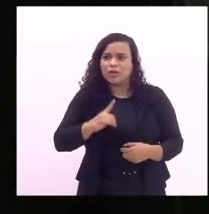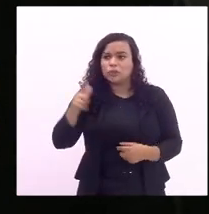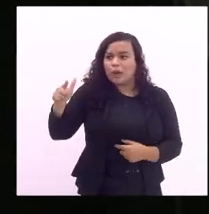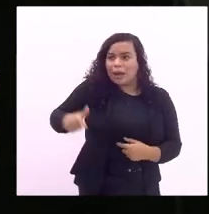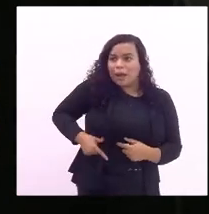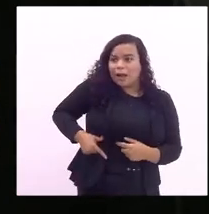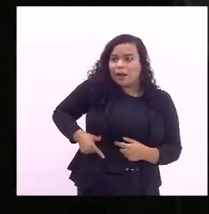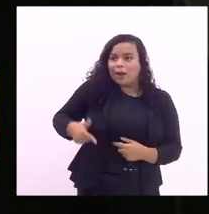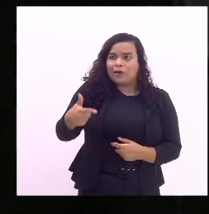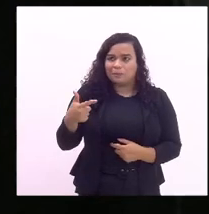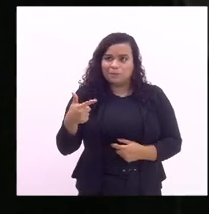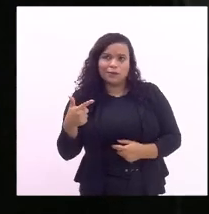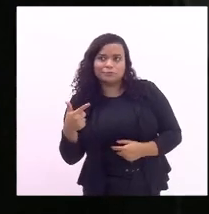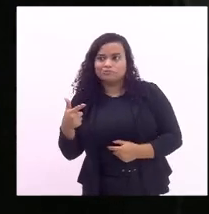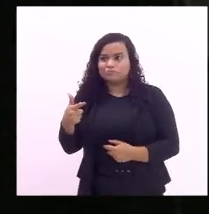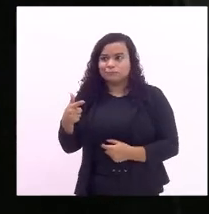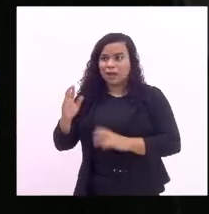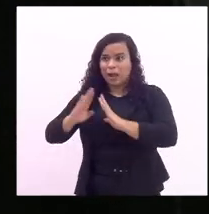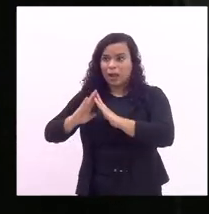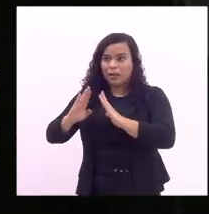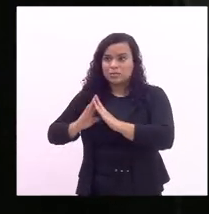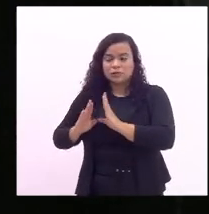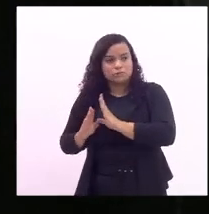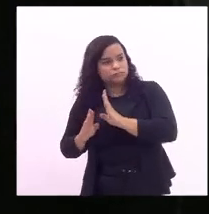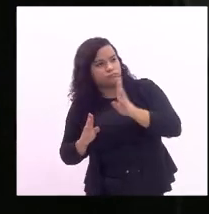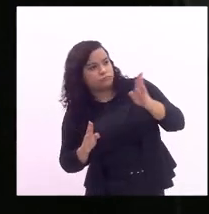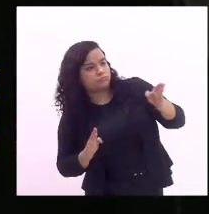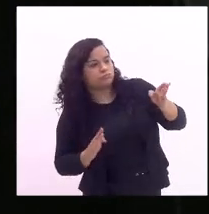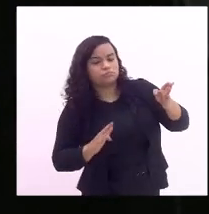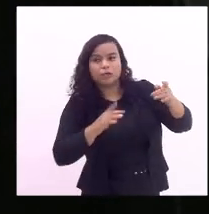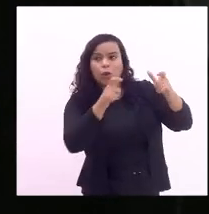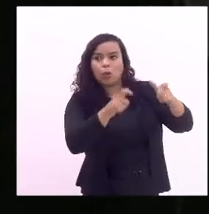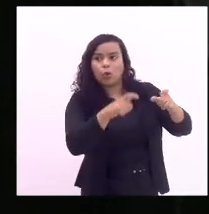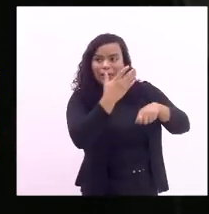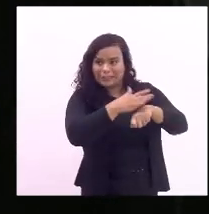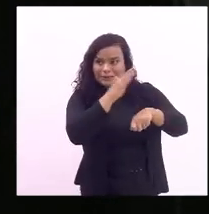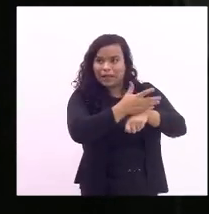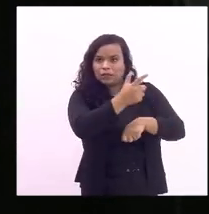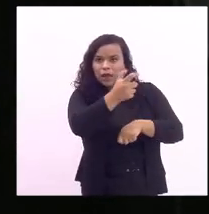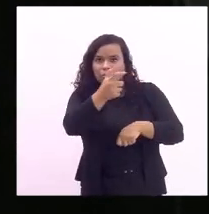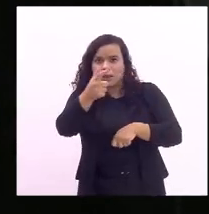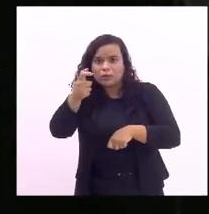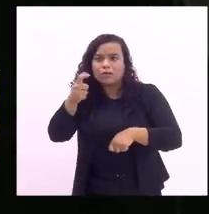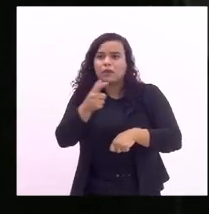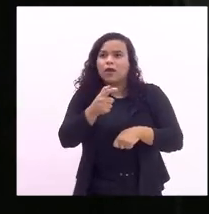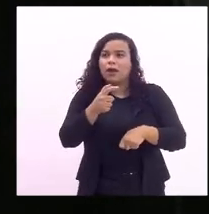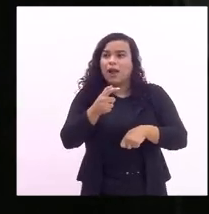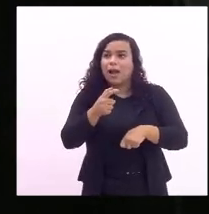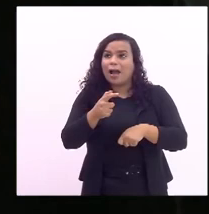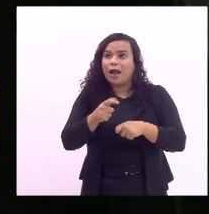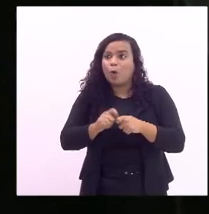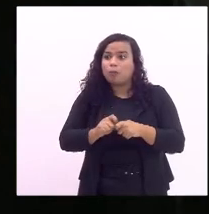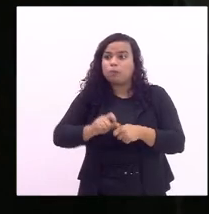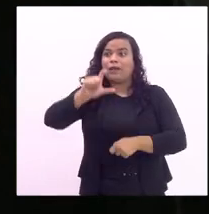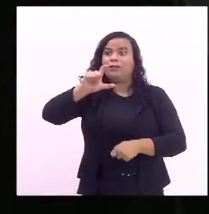arma para ir de casa até o estande de tiros, aumentou em